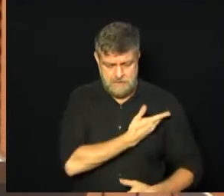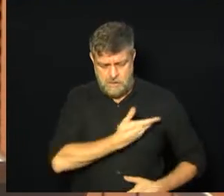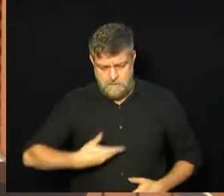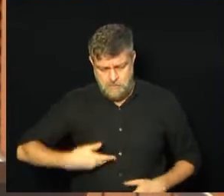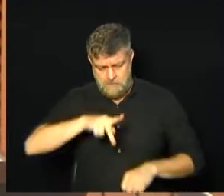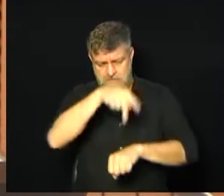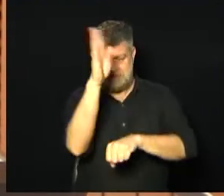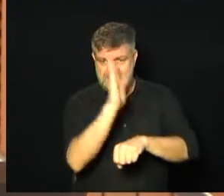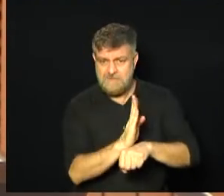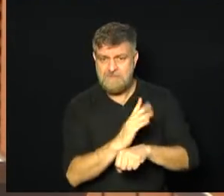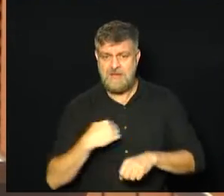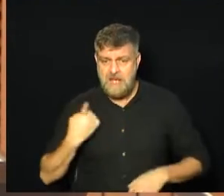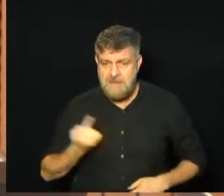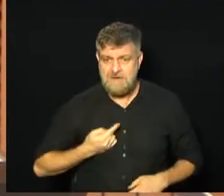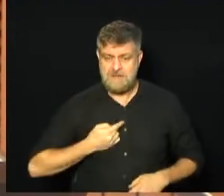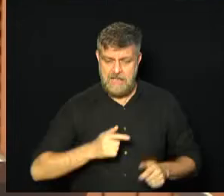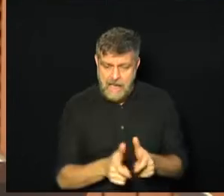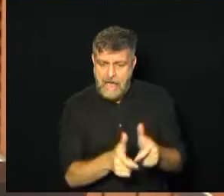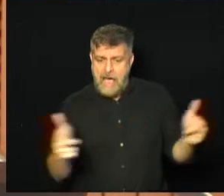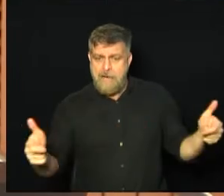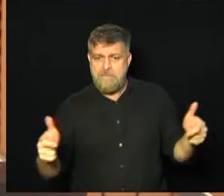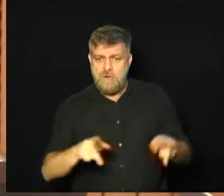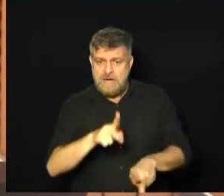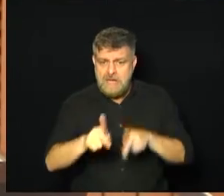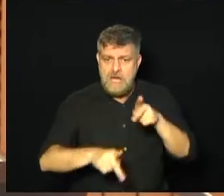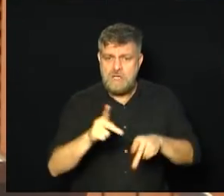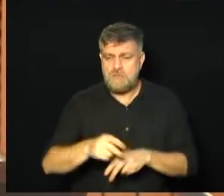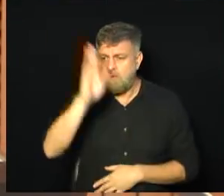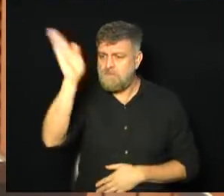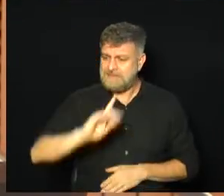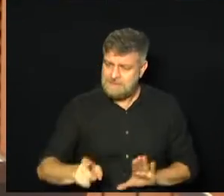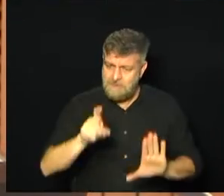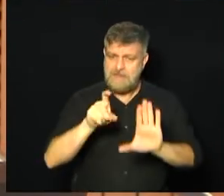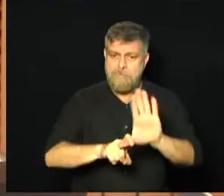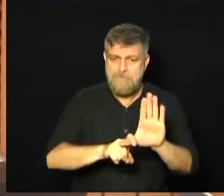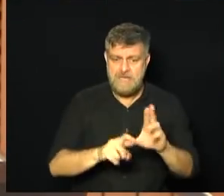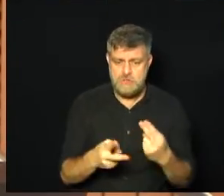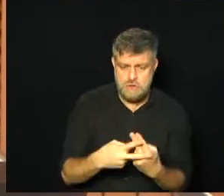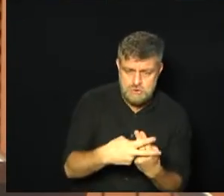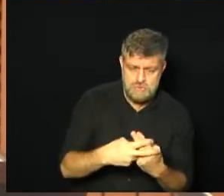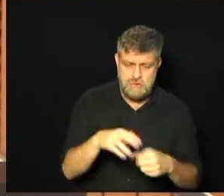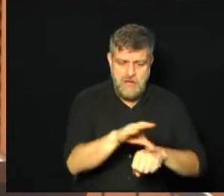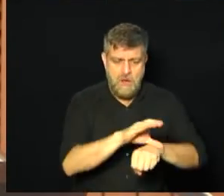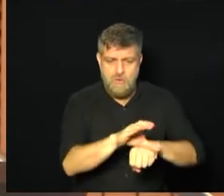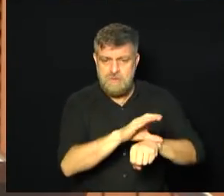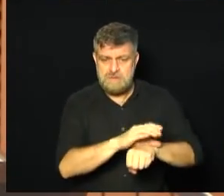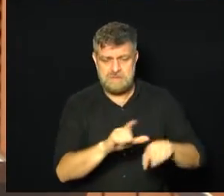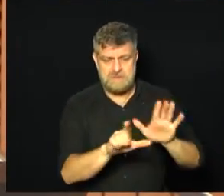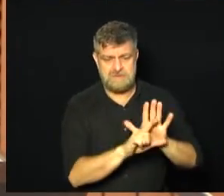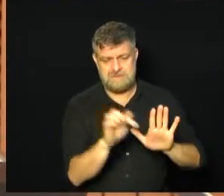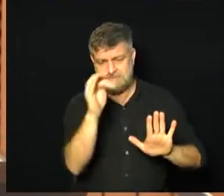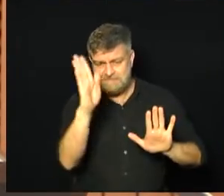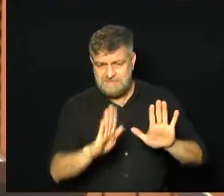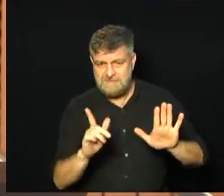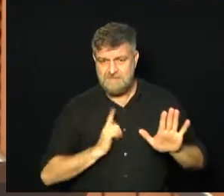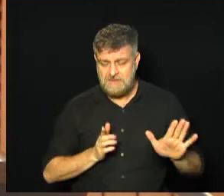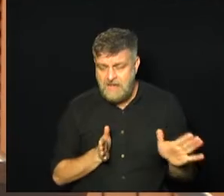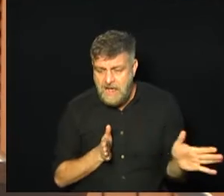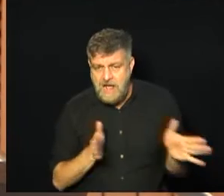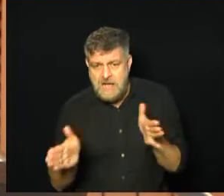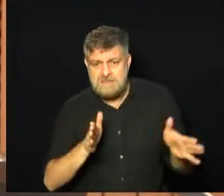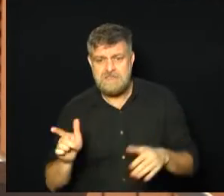sistema público, que é para a maioria da população brasileira, que está na Constituição, que é discutir os princípios da universalidade, do acesso,